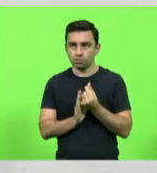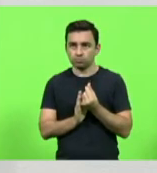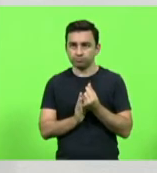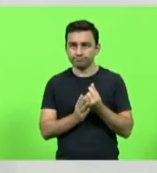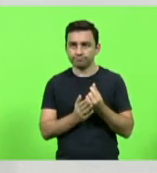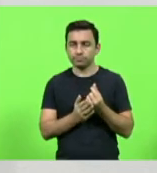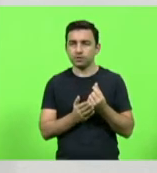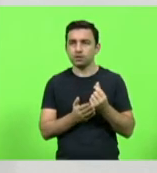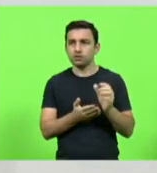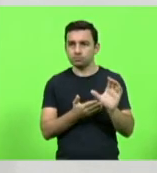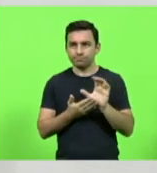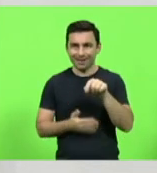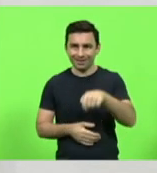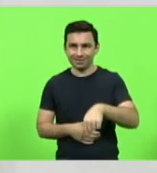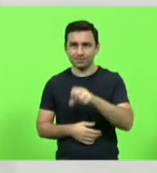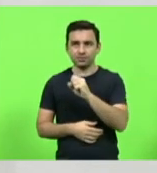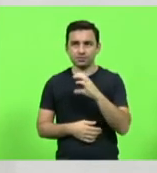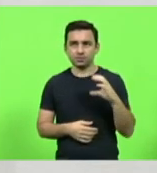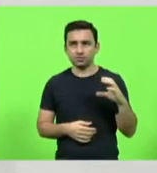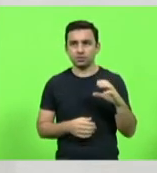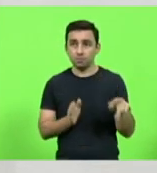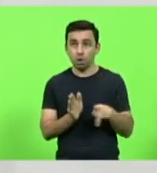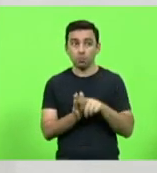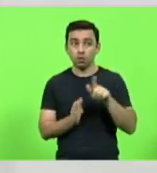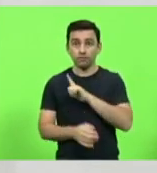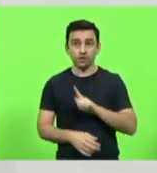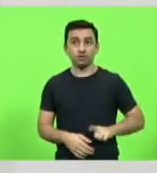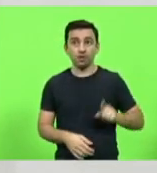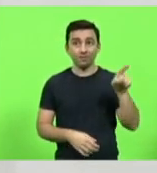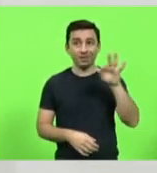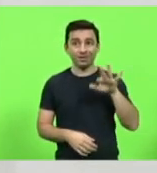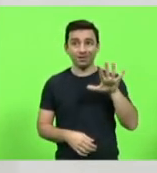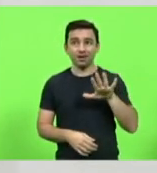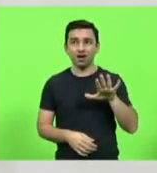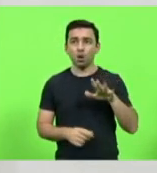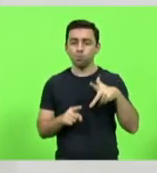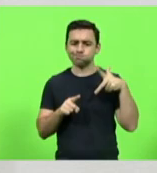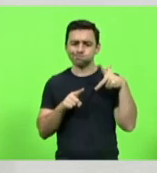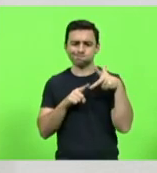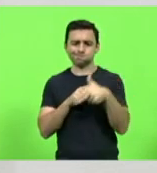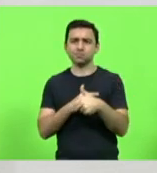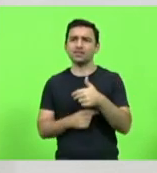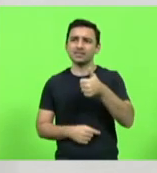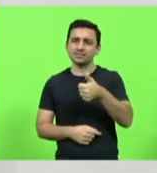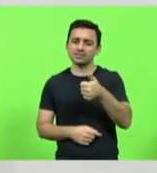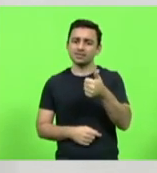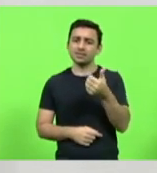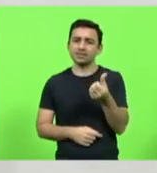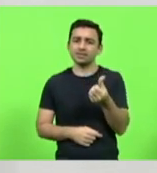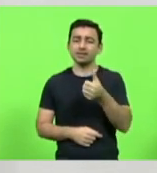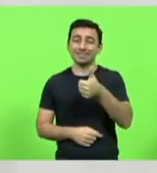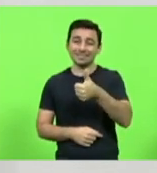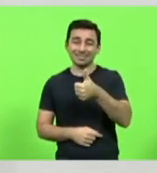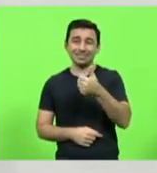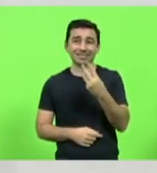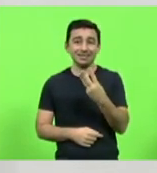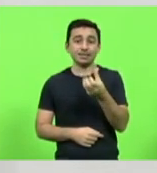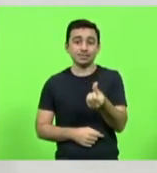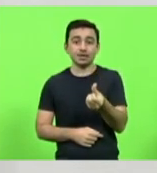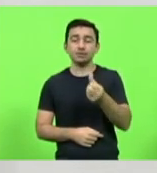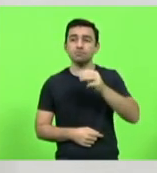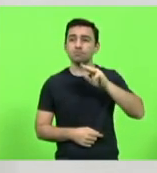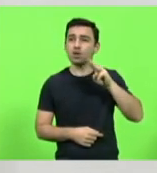disponibilizado a Santa Catarina, do orçamento da União, foi cortado em 136 milhões e meio de reais